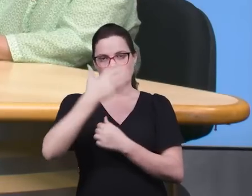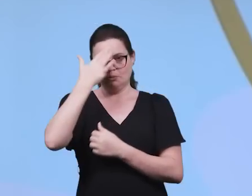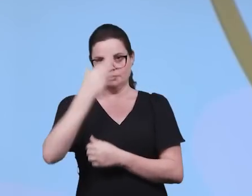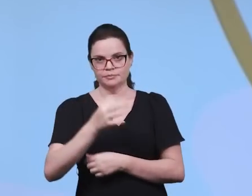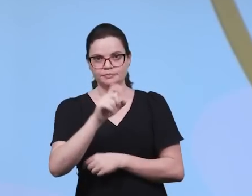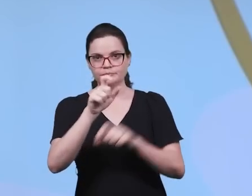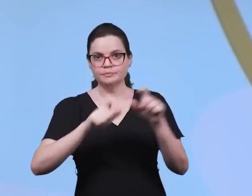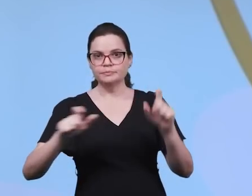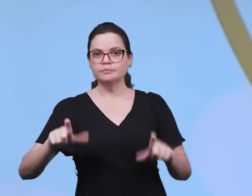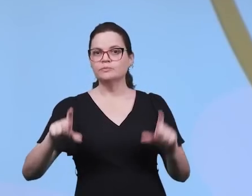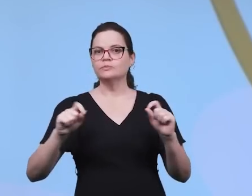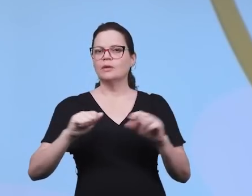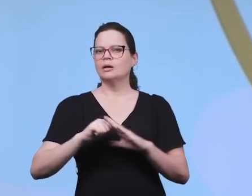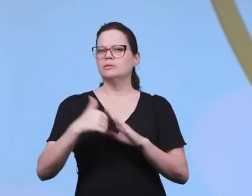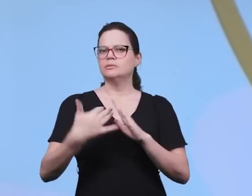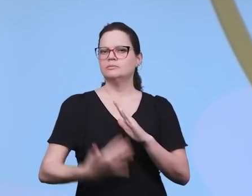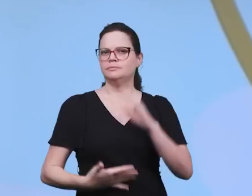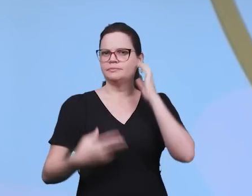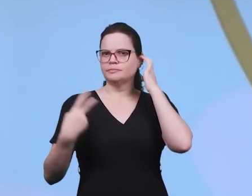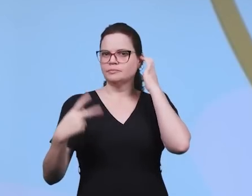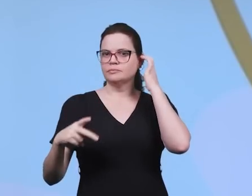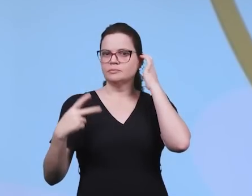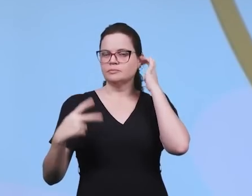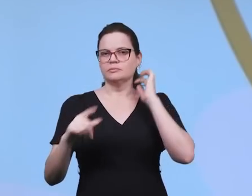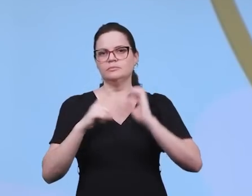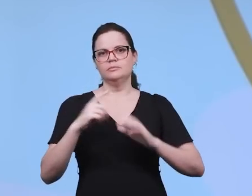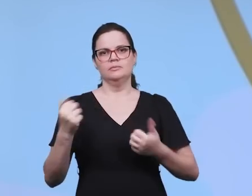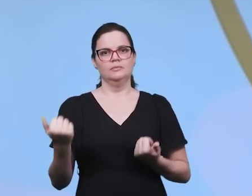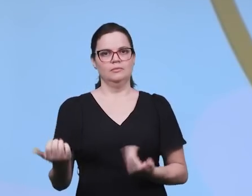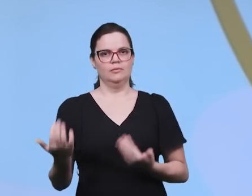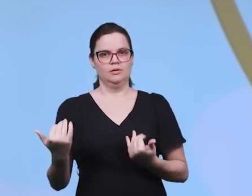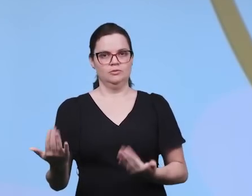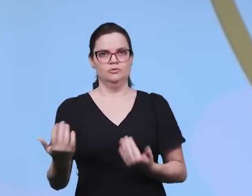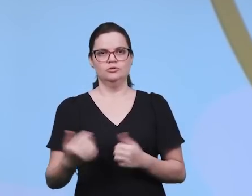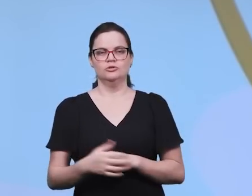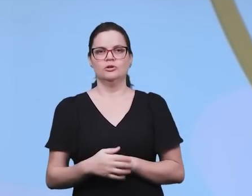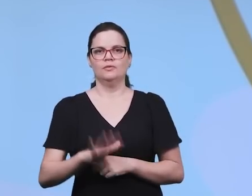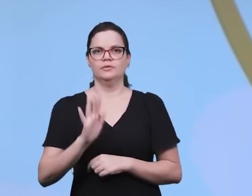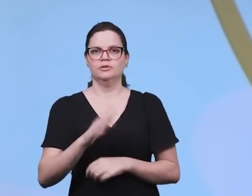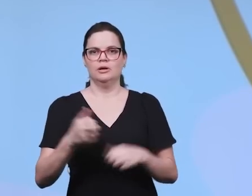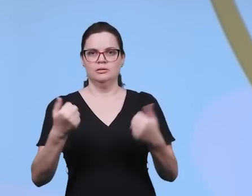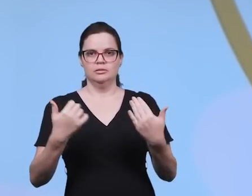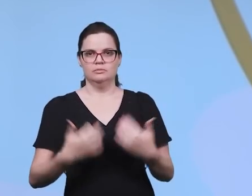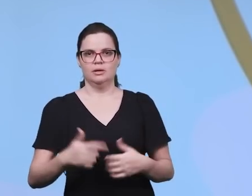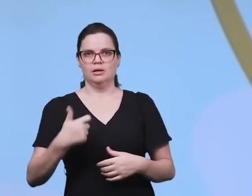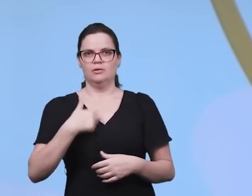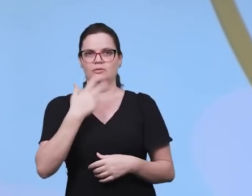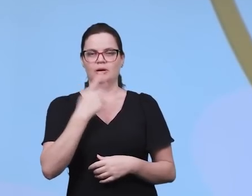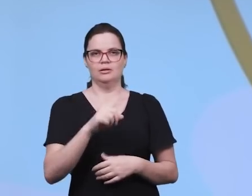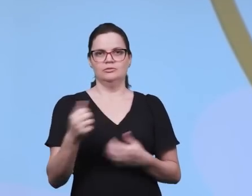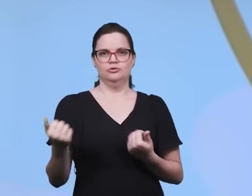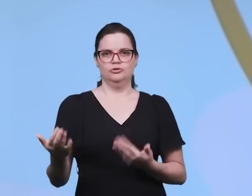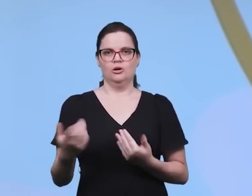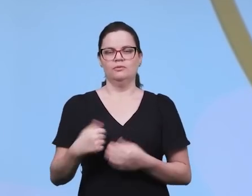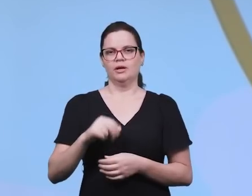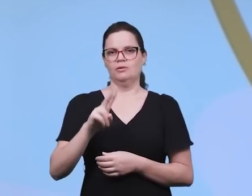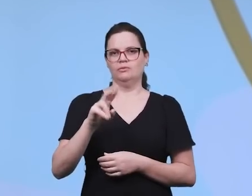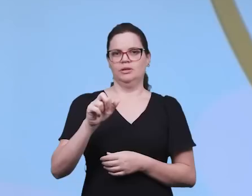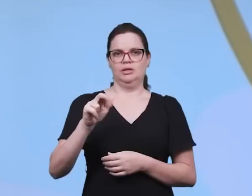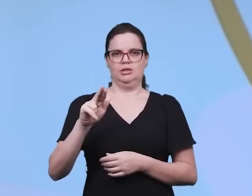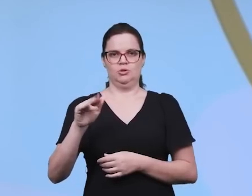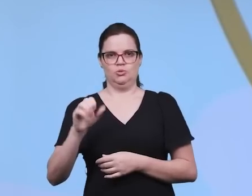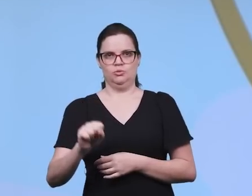vamos entender quais são as características, né? Nós temos lá um jovem, eu até já falei para ele que eu falo dele, ele diz que não tem problema, que é o